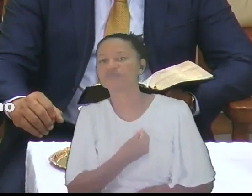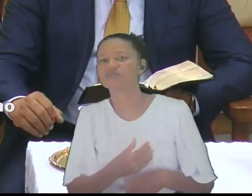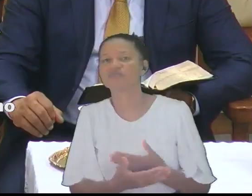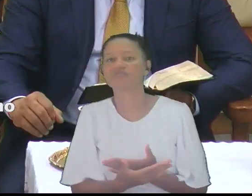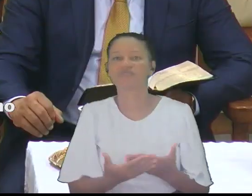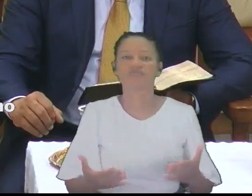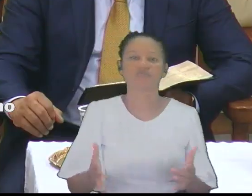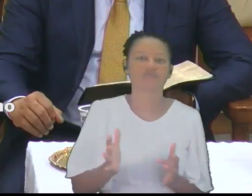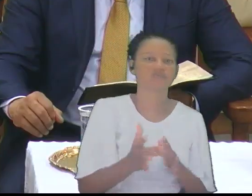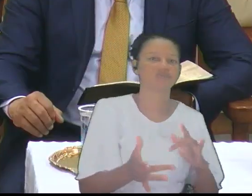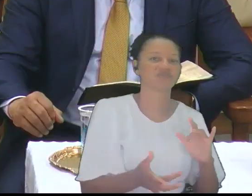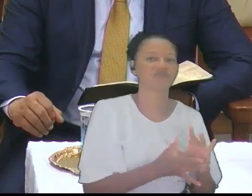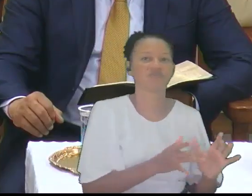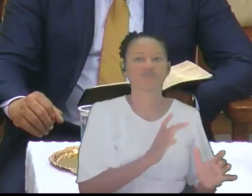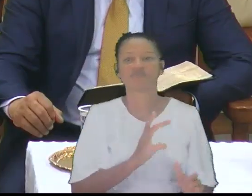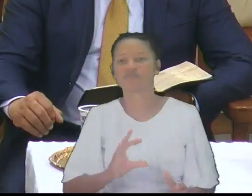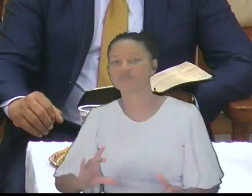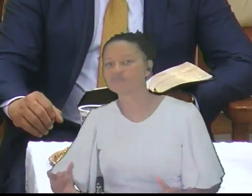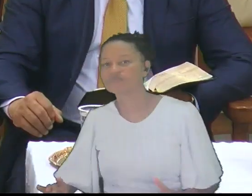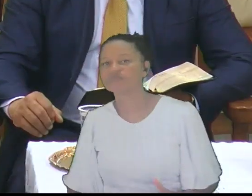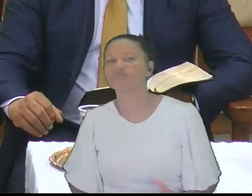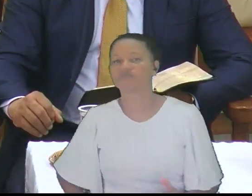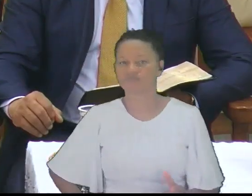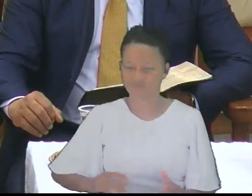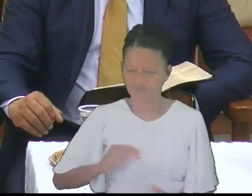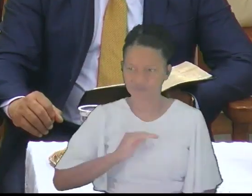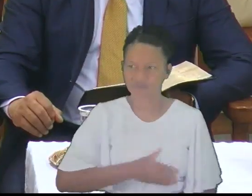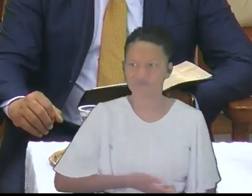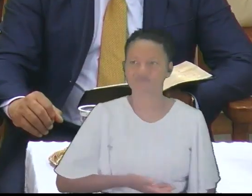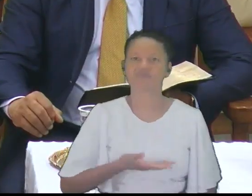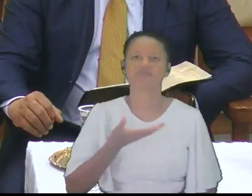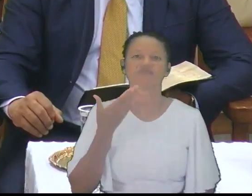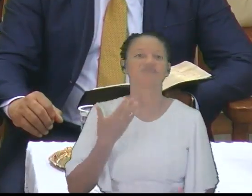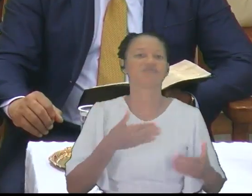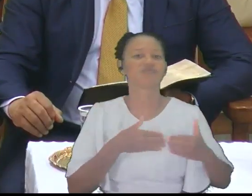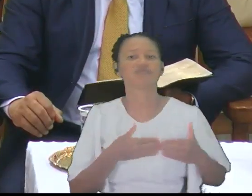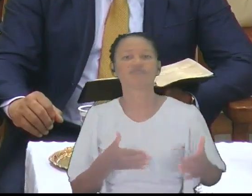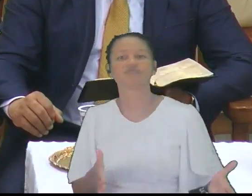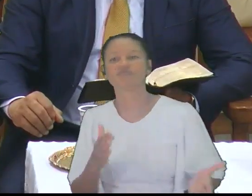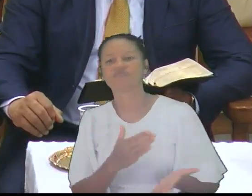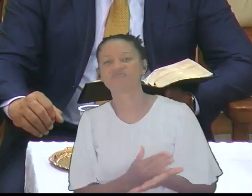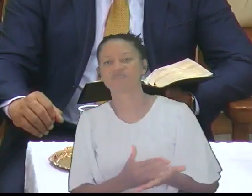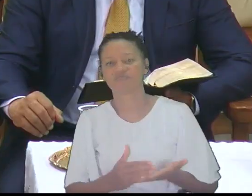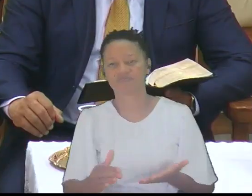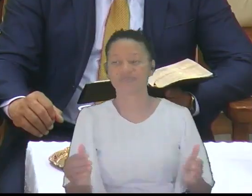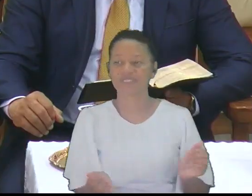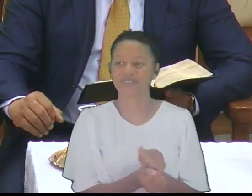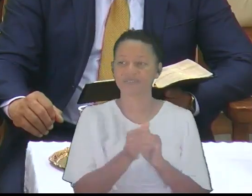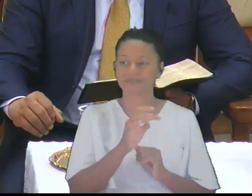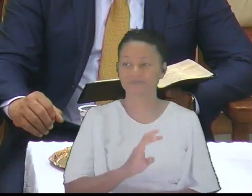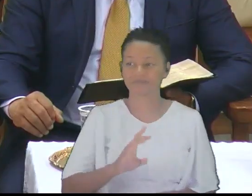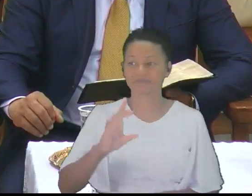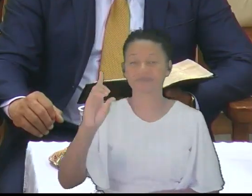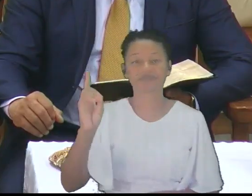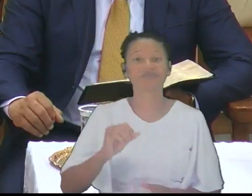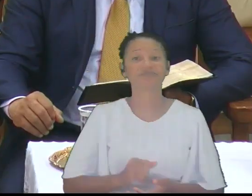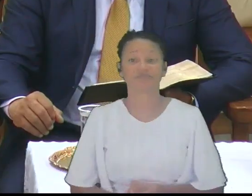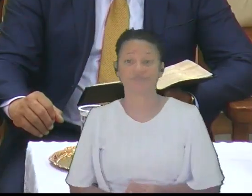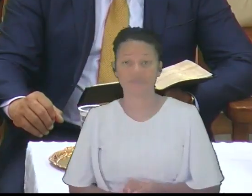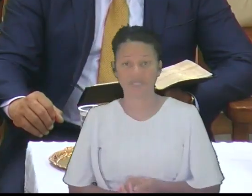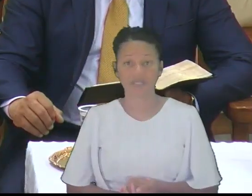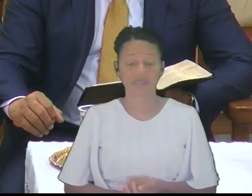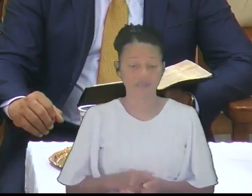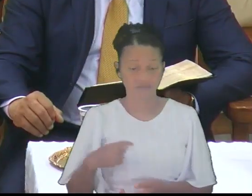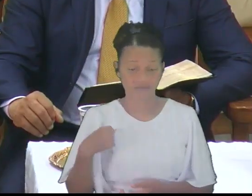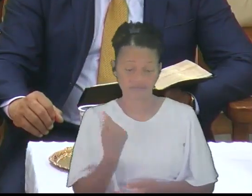que Cristo nos consagrou ou nos inaugurou. Glória a Deus. Lá na cruz do Calvário,